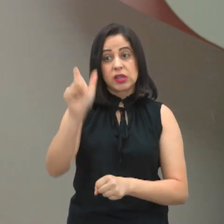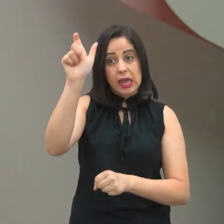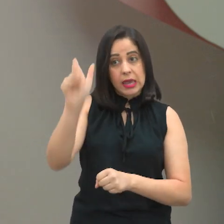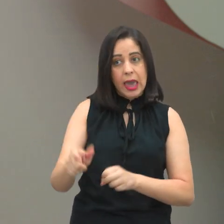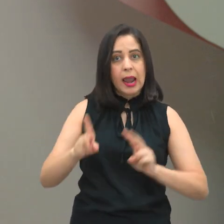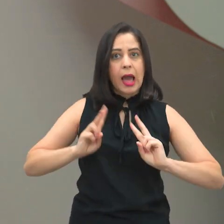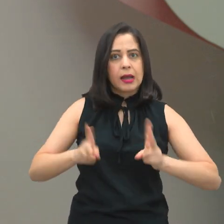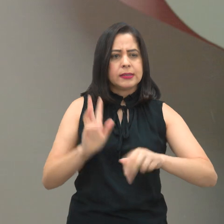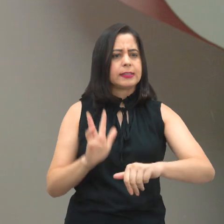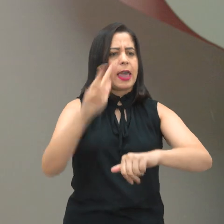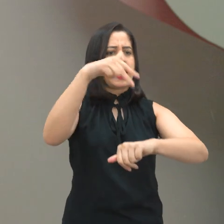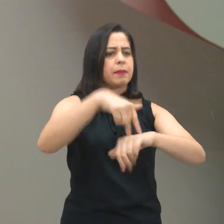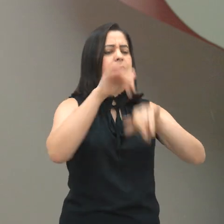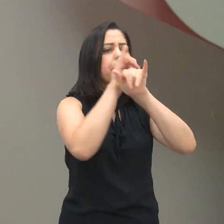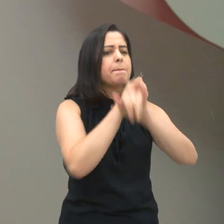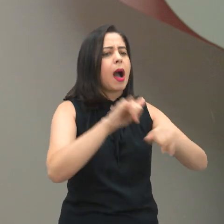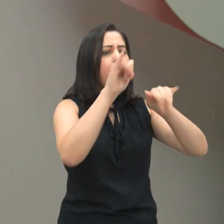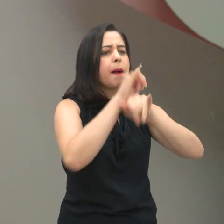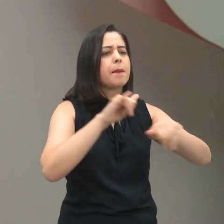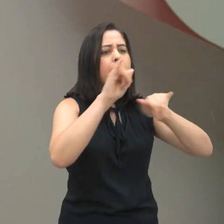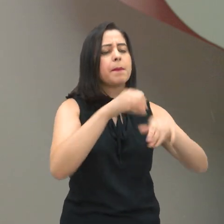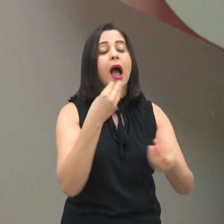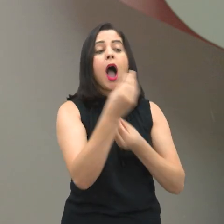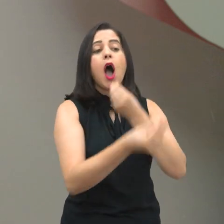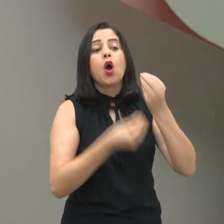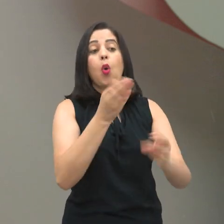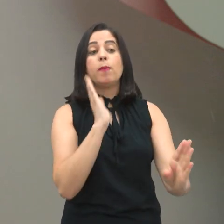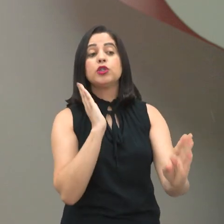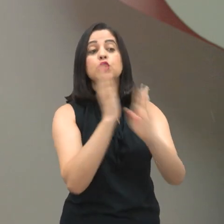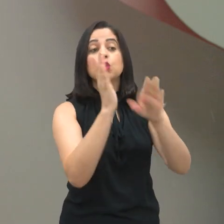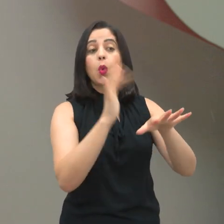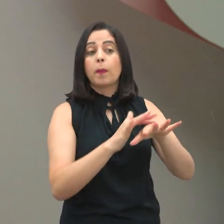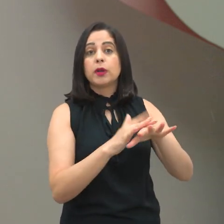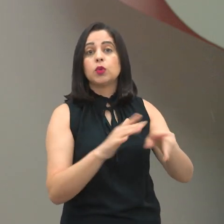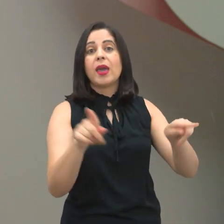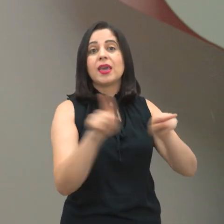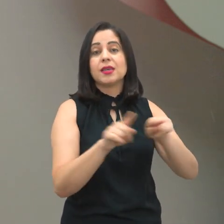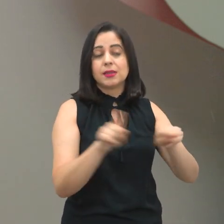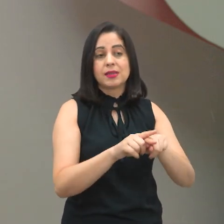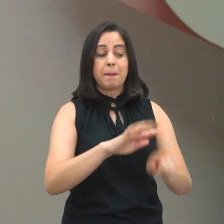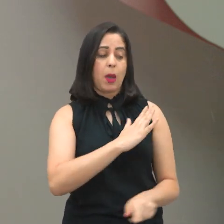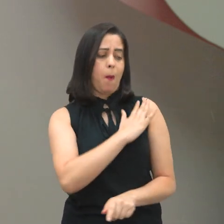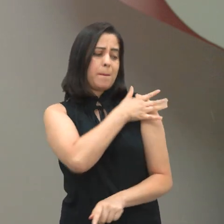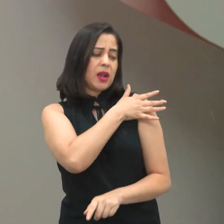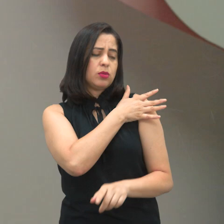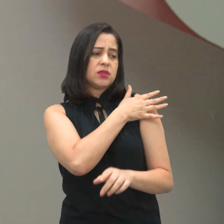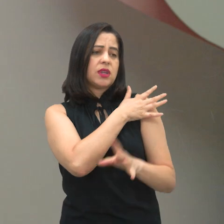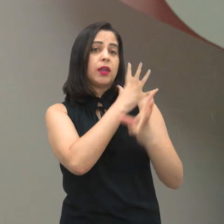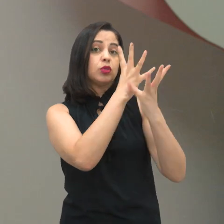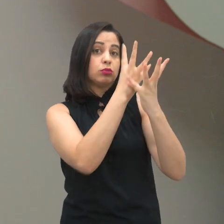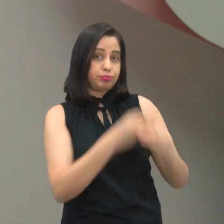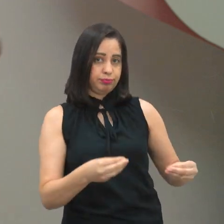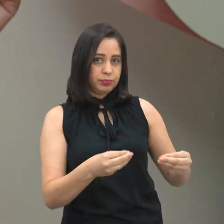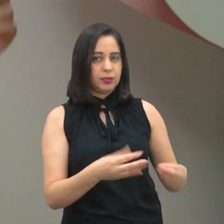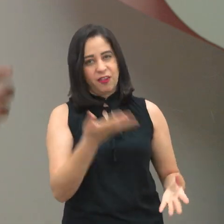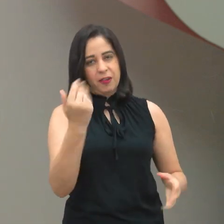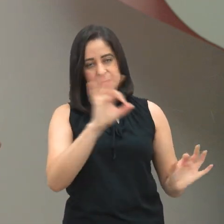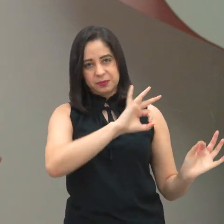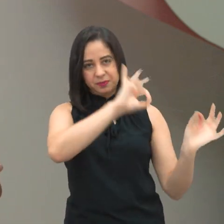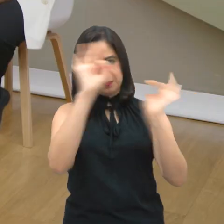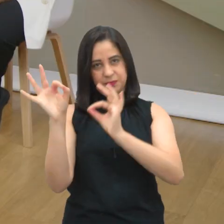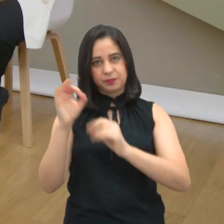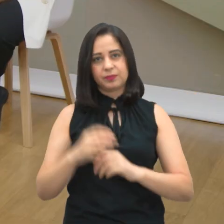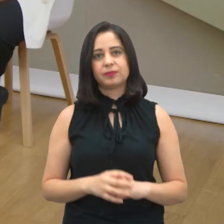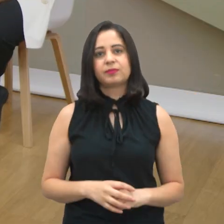de conscientização sobre diagnóstico, tratamento e também para o fim do preconceito. Doutora, vamos